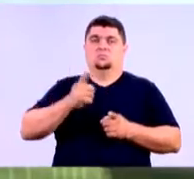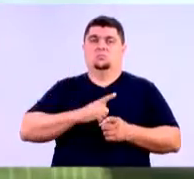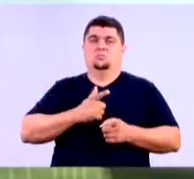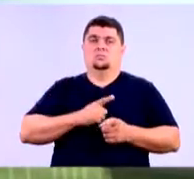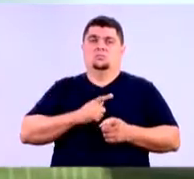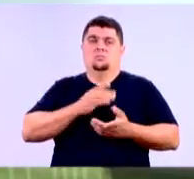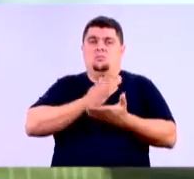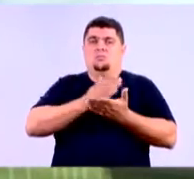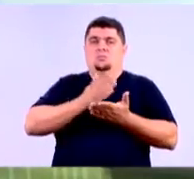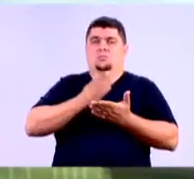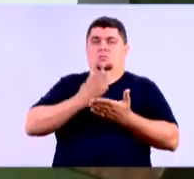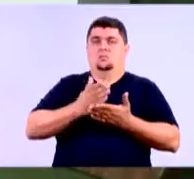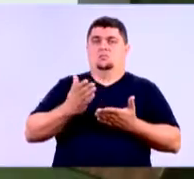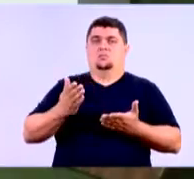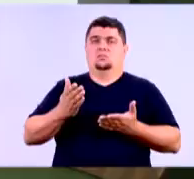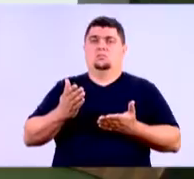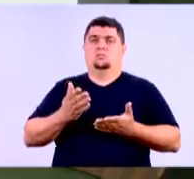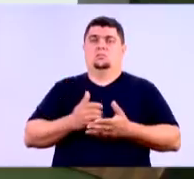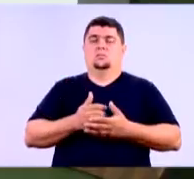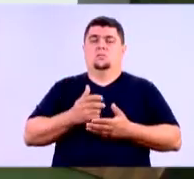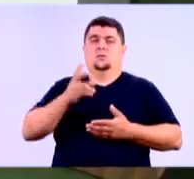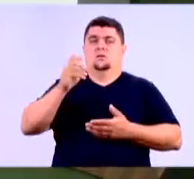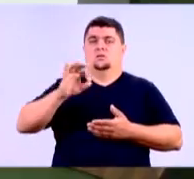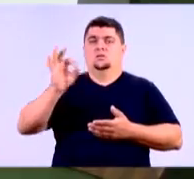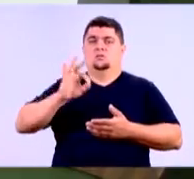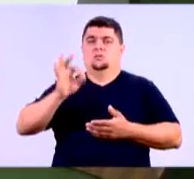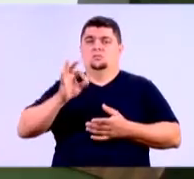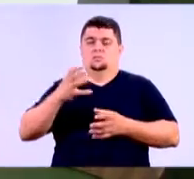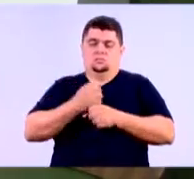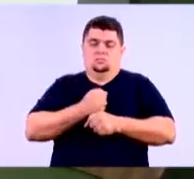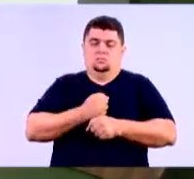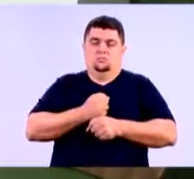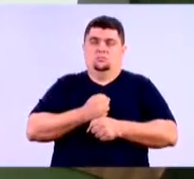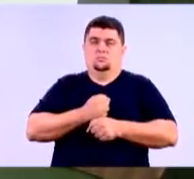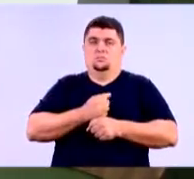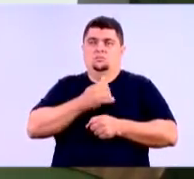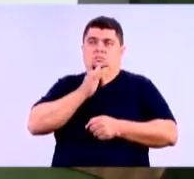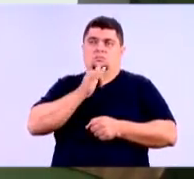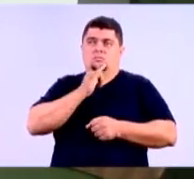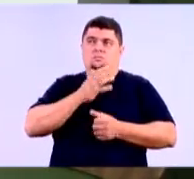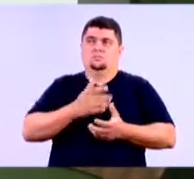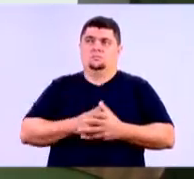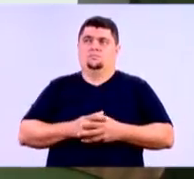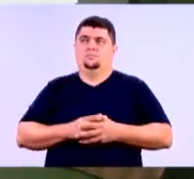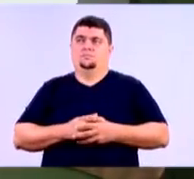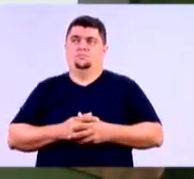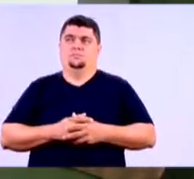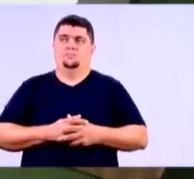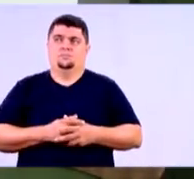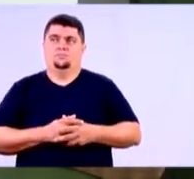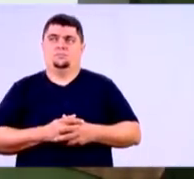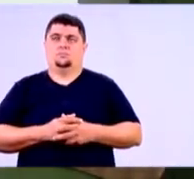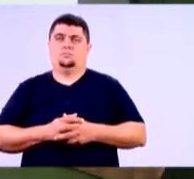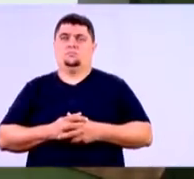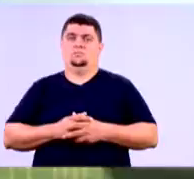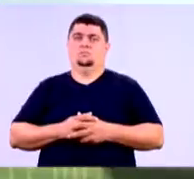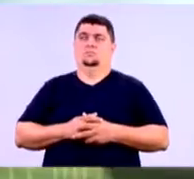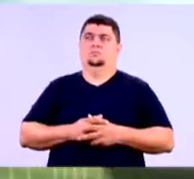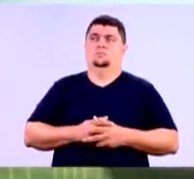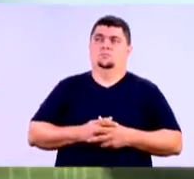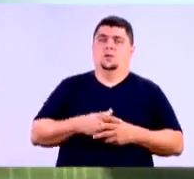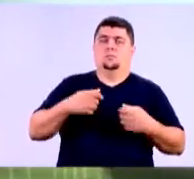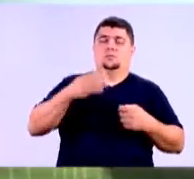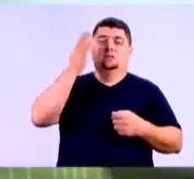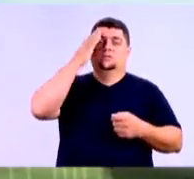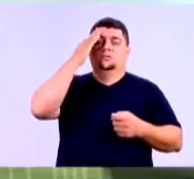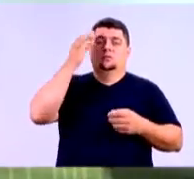máximo em parcelas que somem aí, por exemplo, 50% da renda dele. Isso é um exemplo, né, de limite de crédito, mas aí você vai ter que ter uma